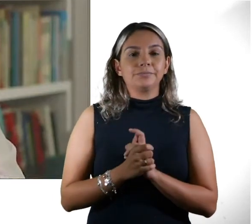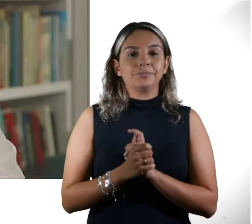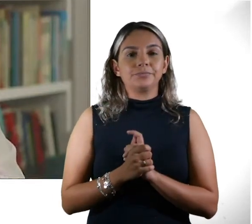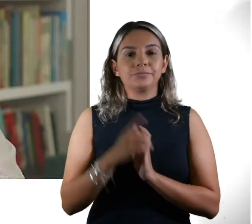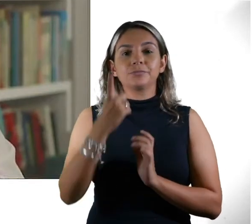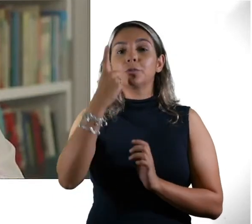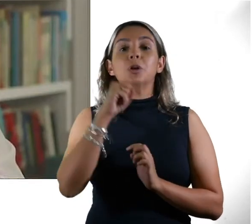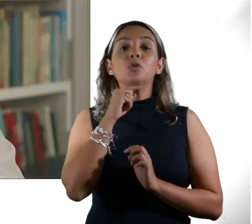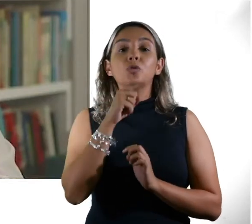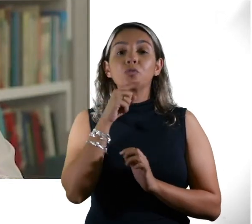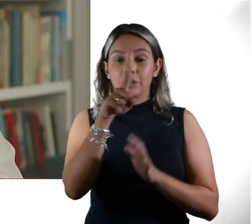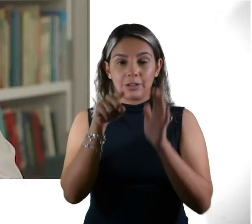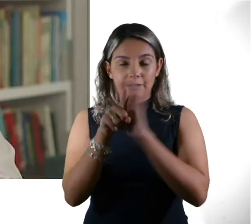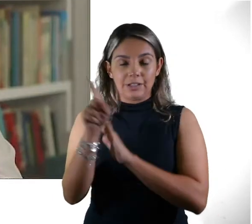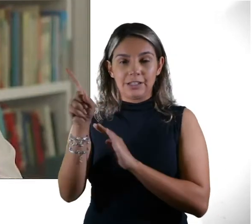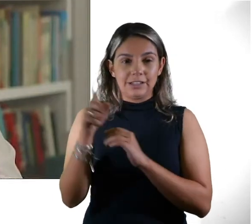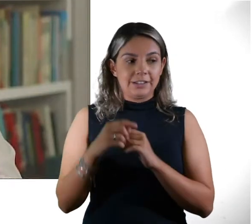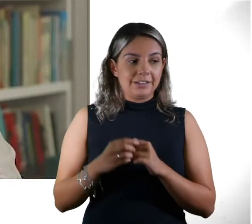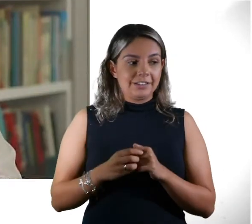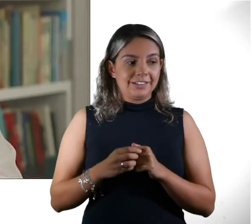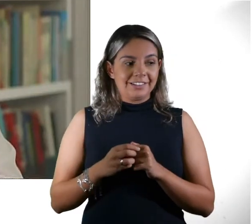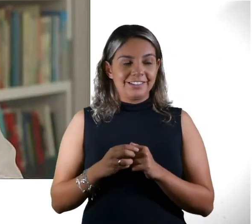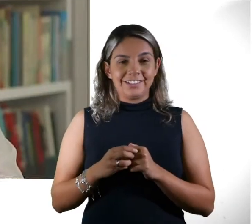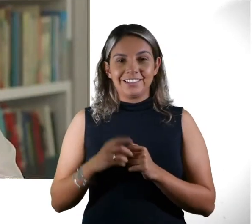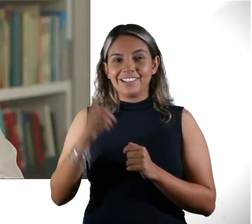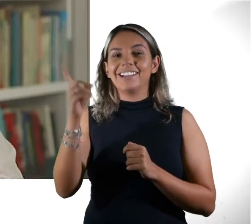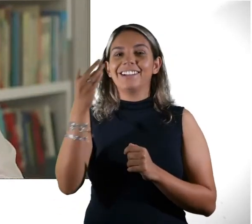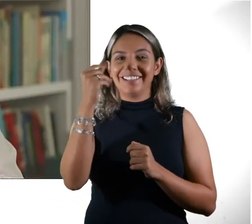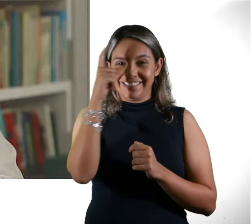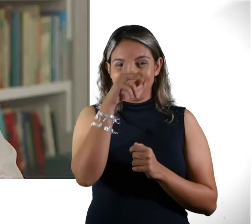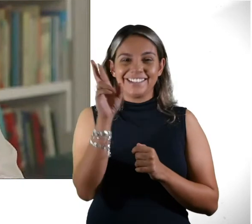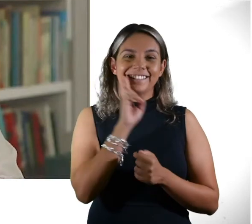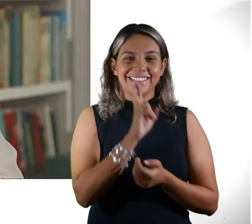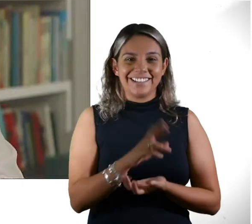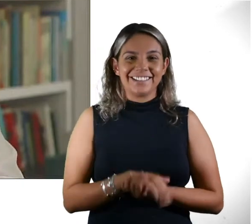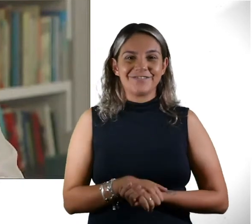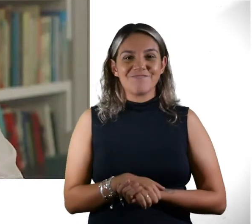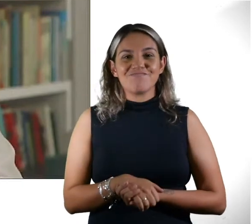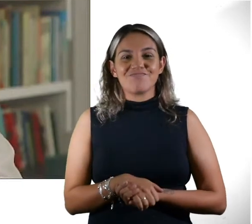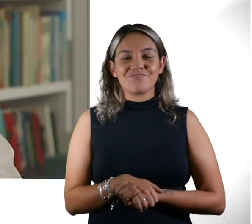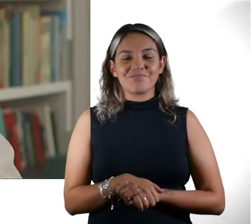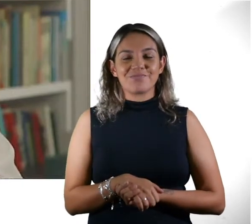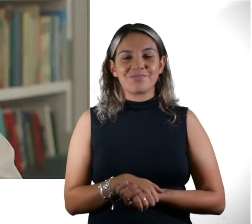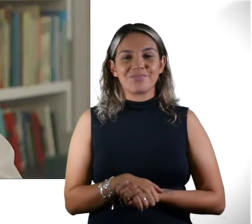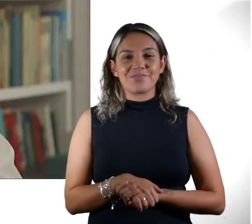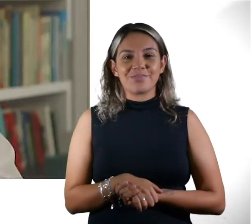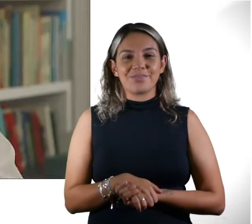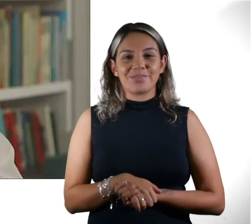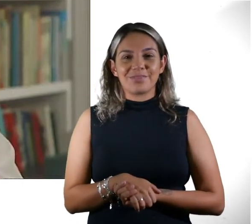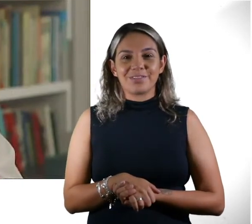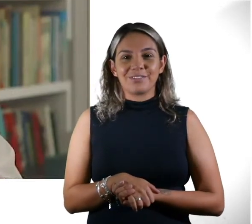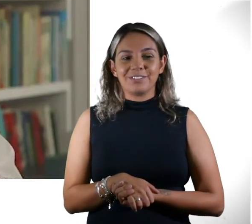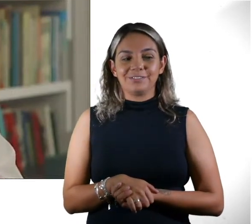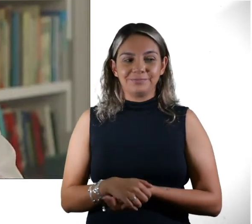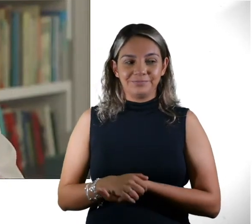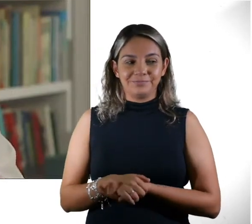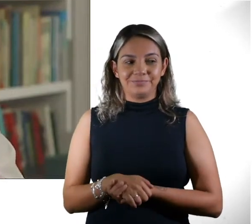uma dúvida. A escrita... Se for muito difícil, você responde. Eu estava pensando nisso. Você fala.